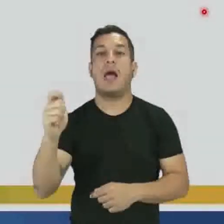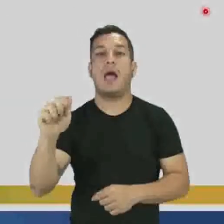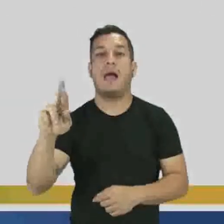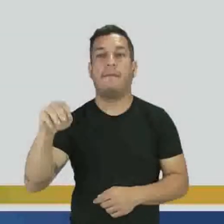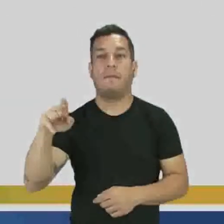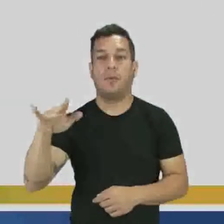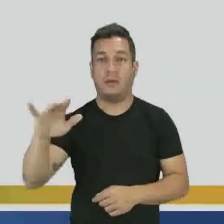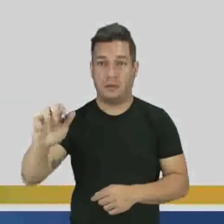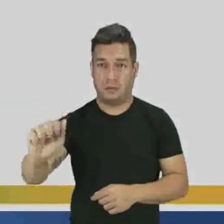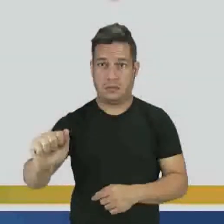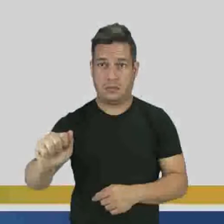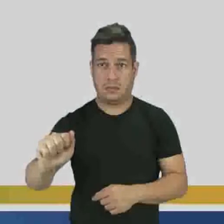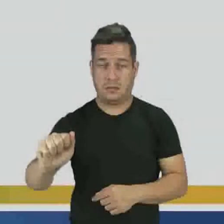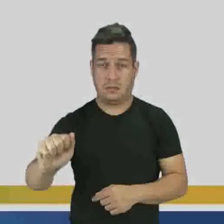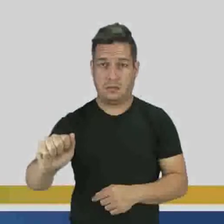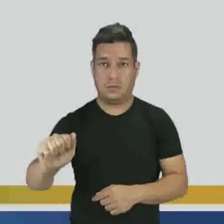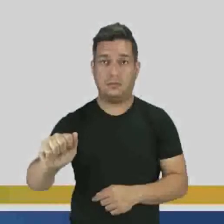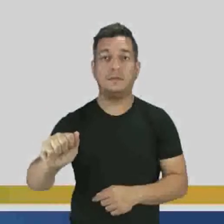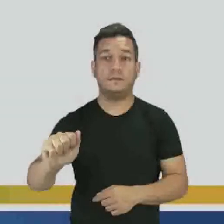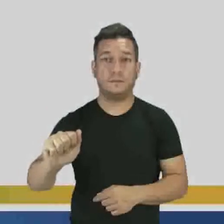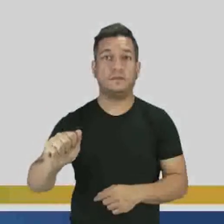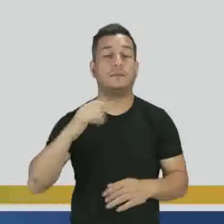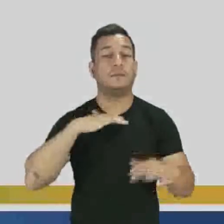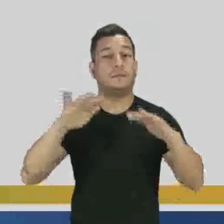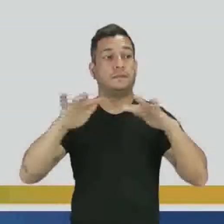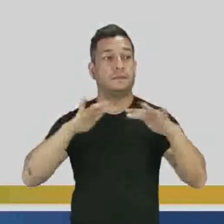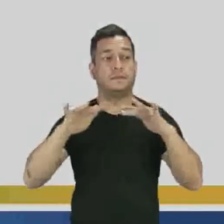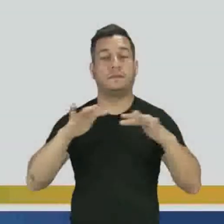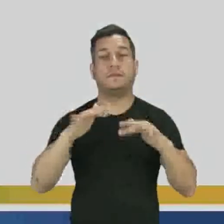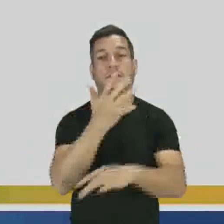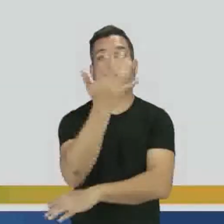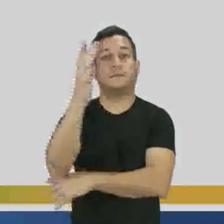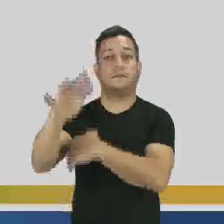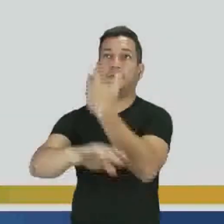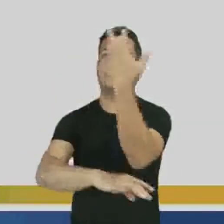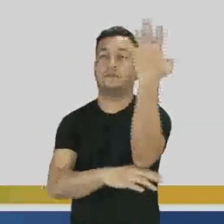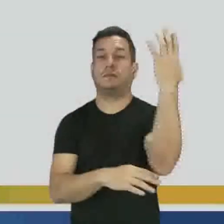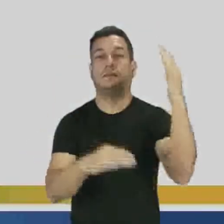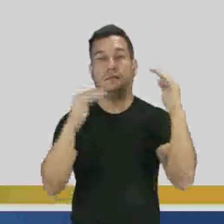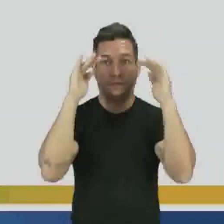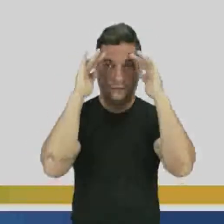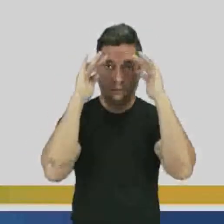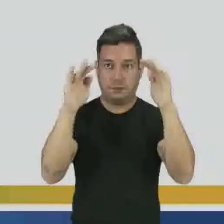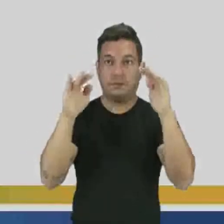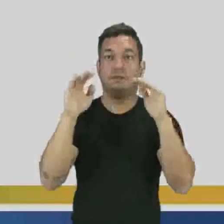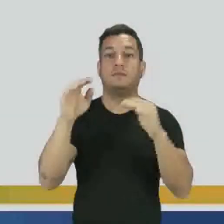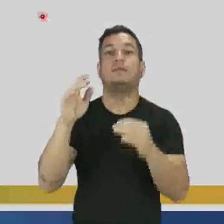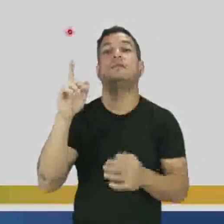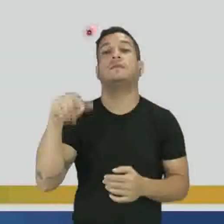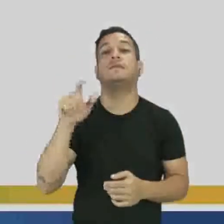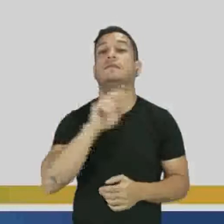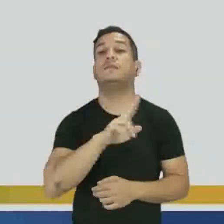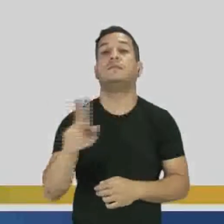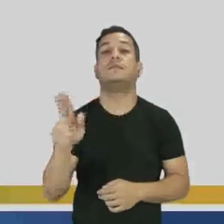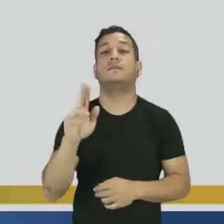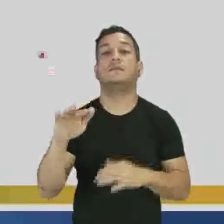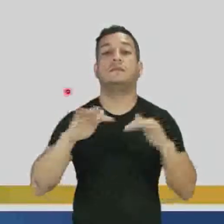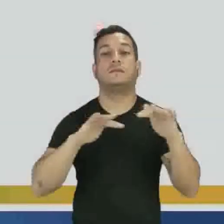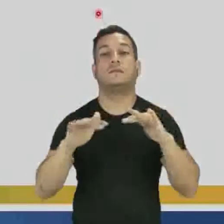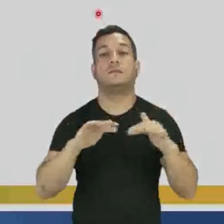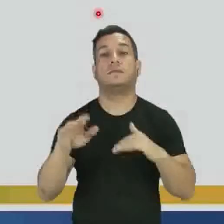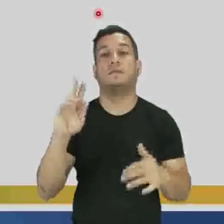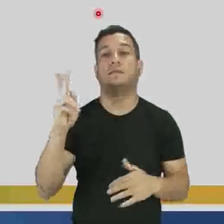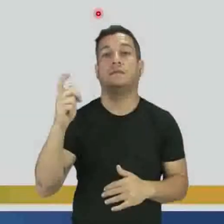harmônicas. Sendo assim, os movimentos na natureza que obedecem essas funções são chamados de